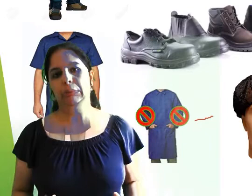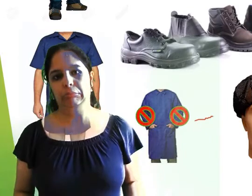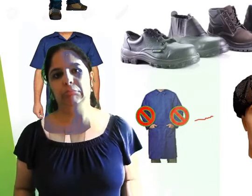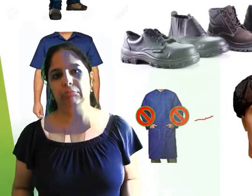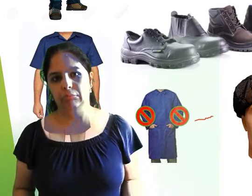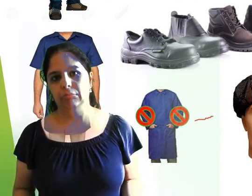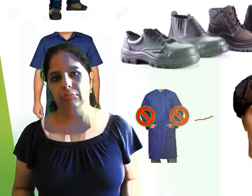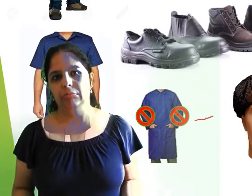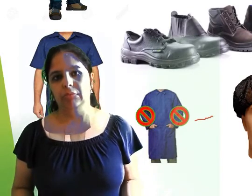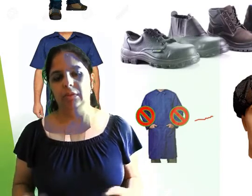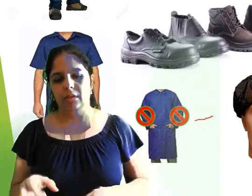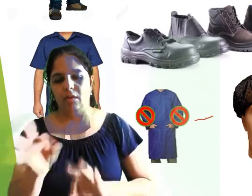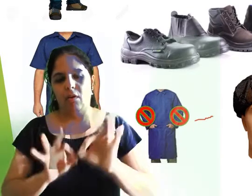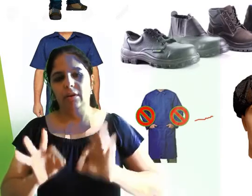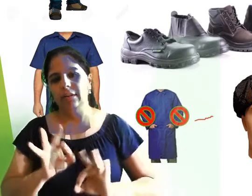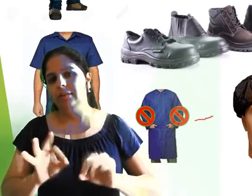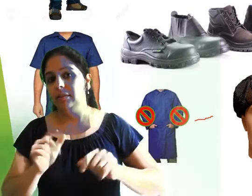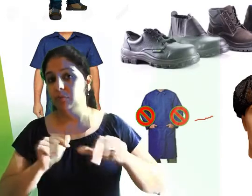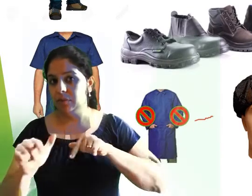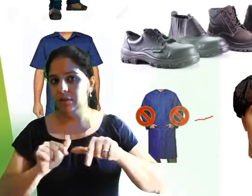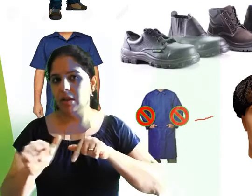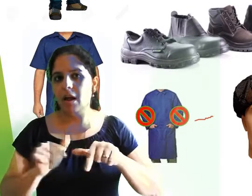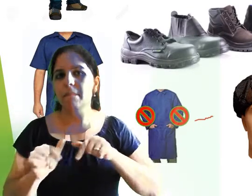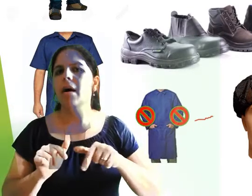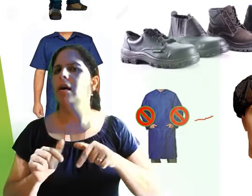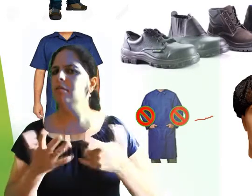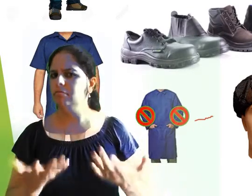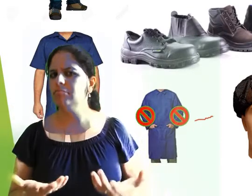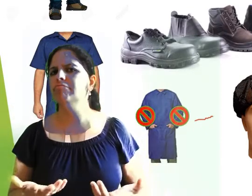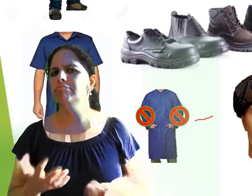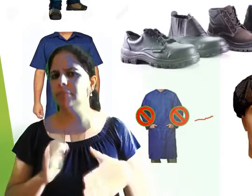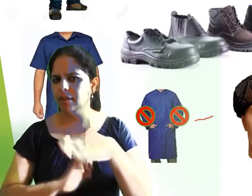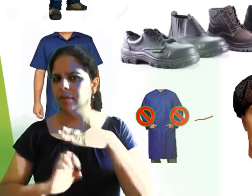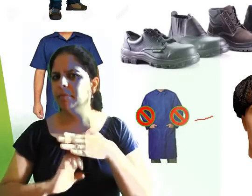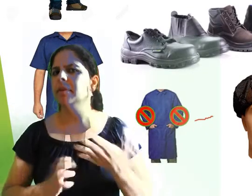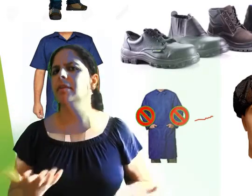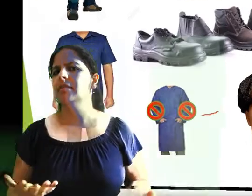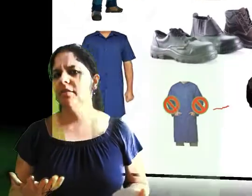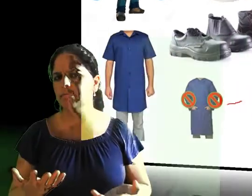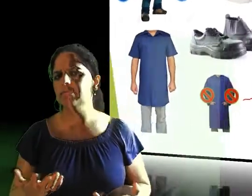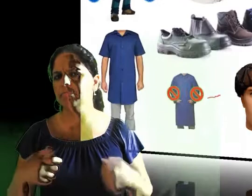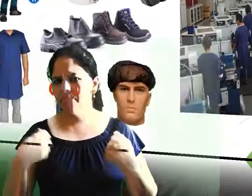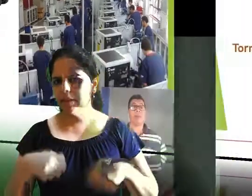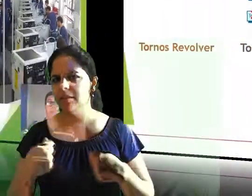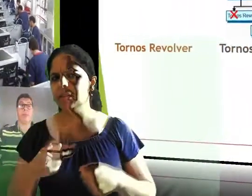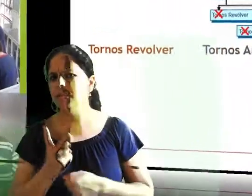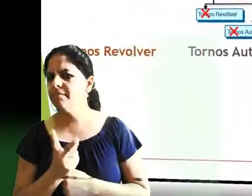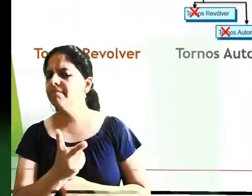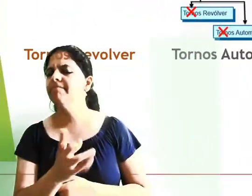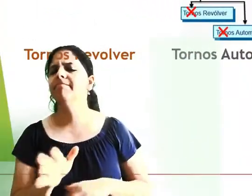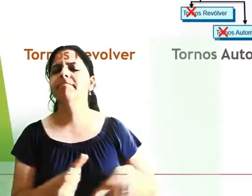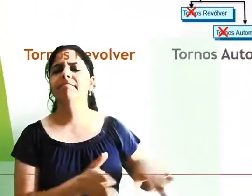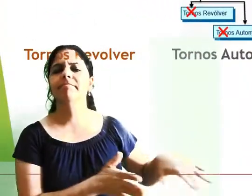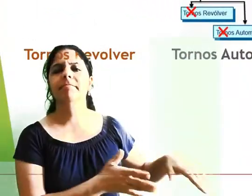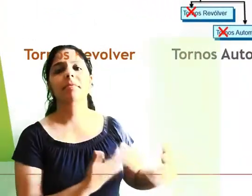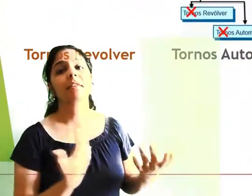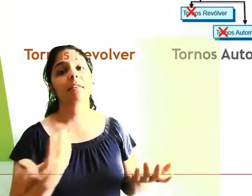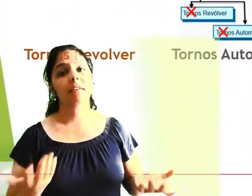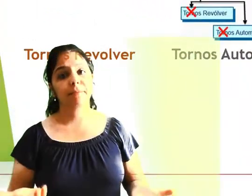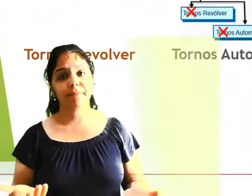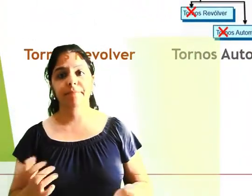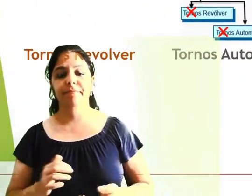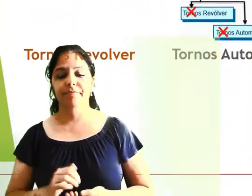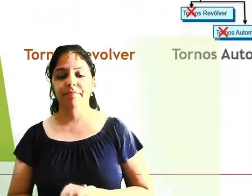compridos. A organização no trabalho. As empresas, ela normalmente de